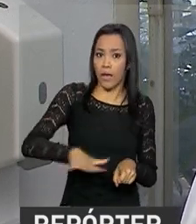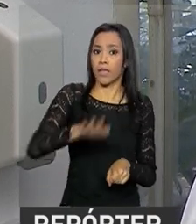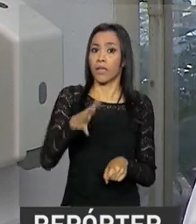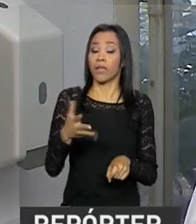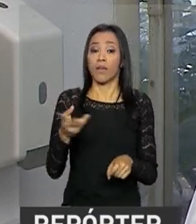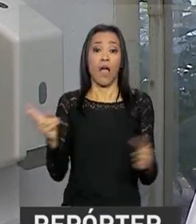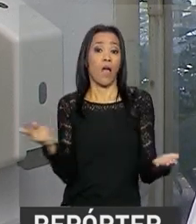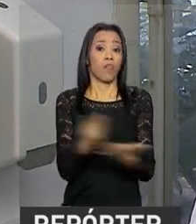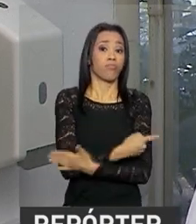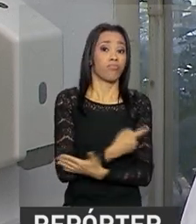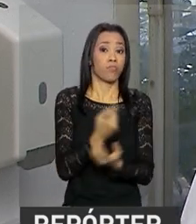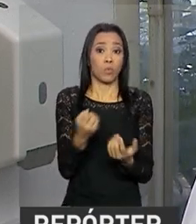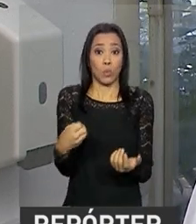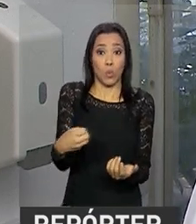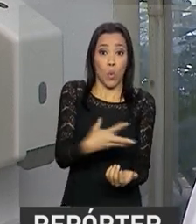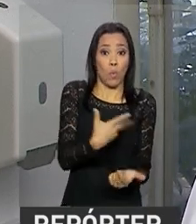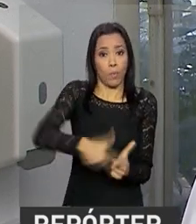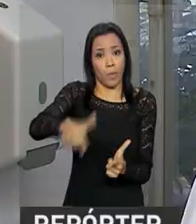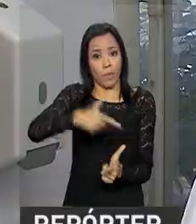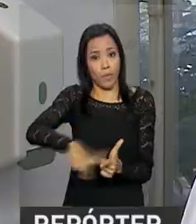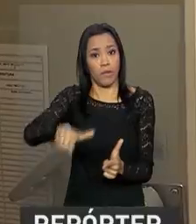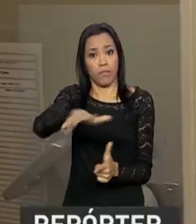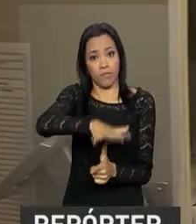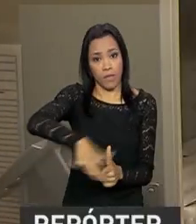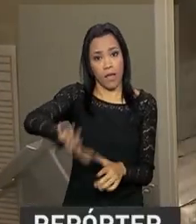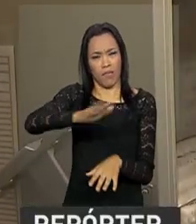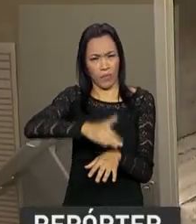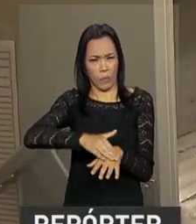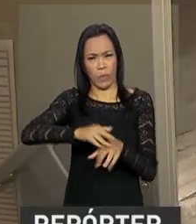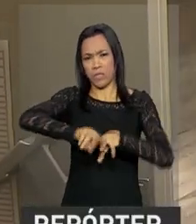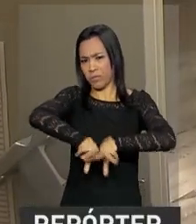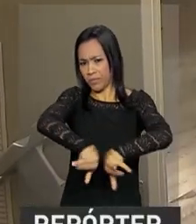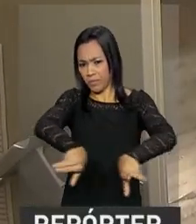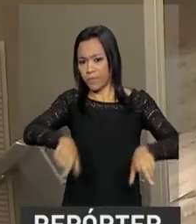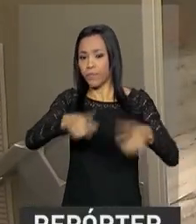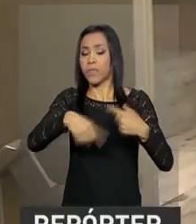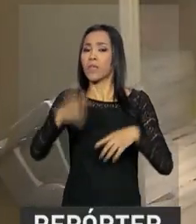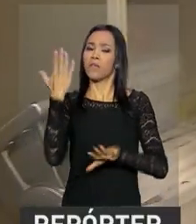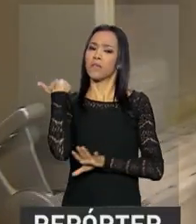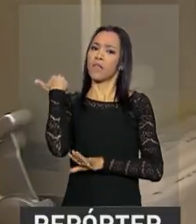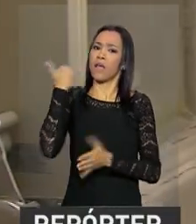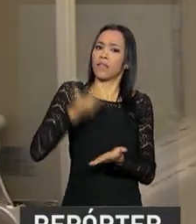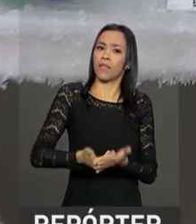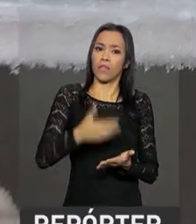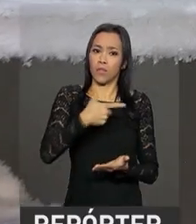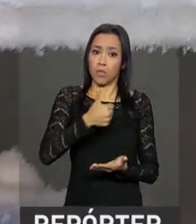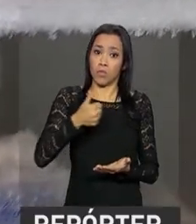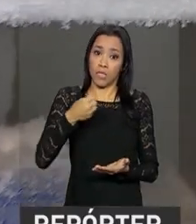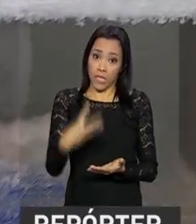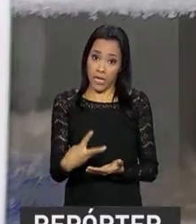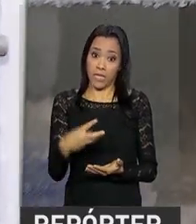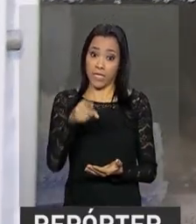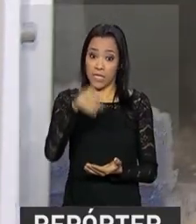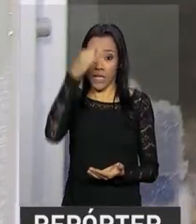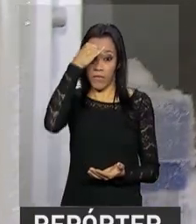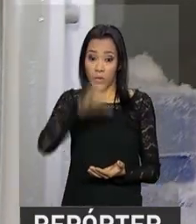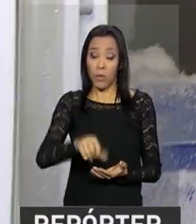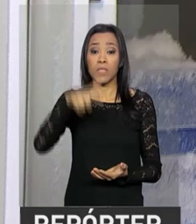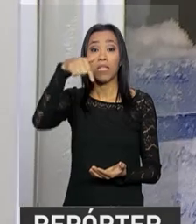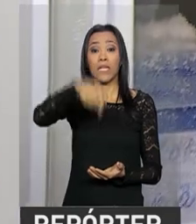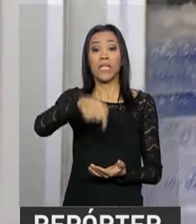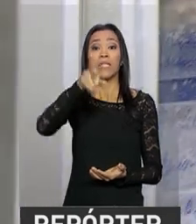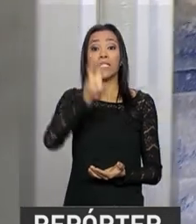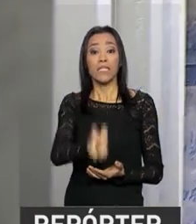sofra com o aparecimento de um novo problema sanitário. De 1977 a 2013, essas ações impediram a entrada de